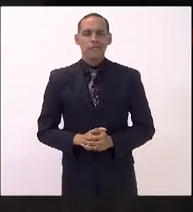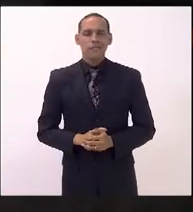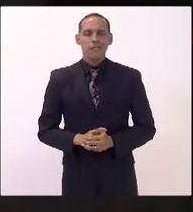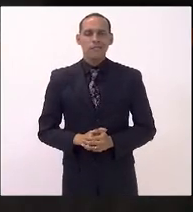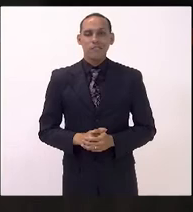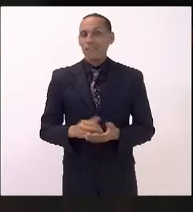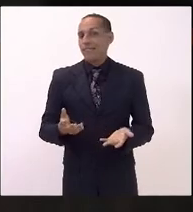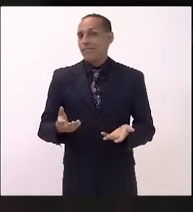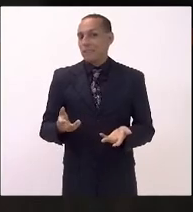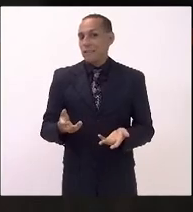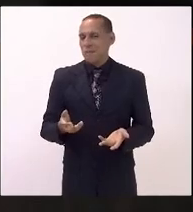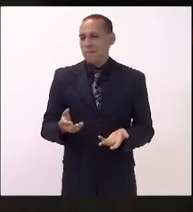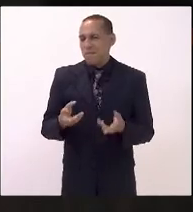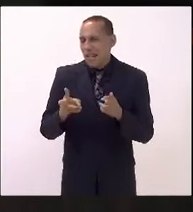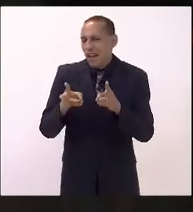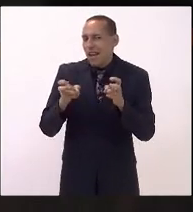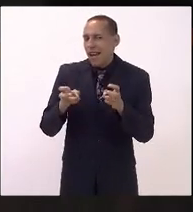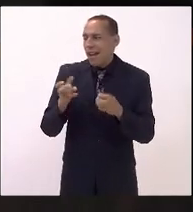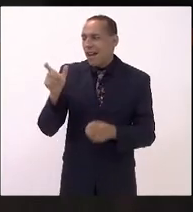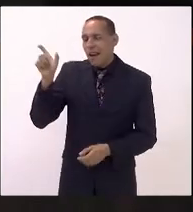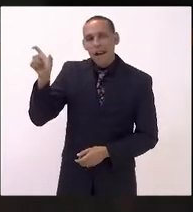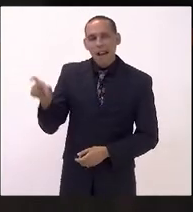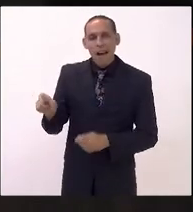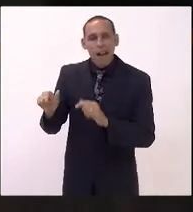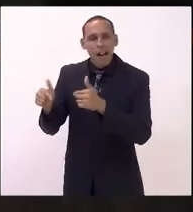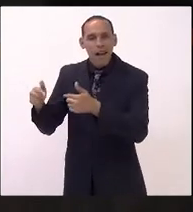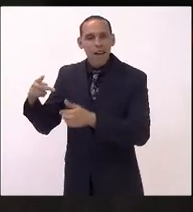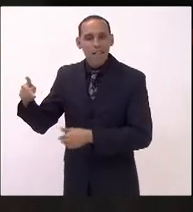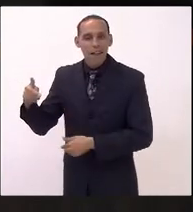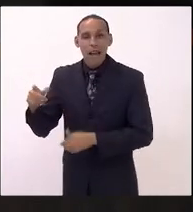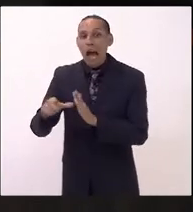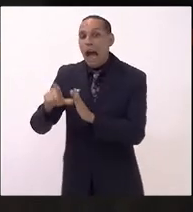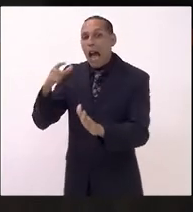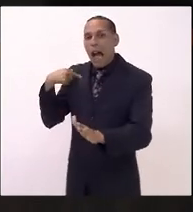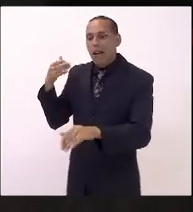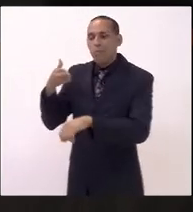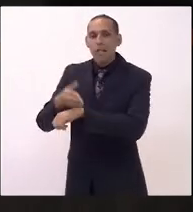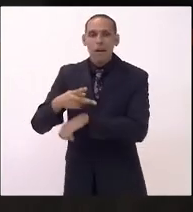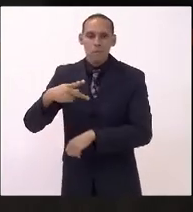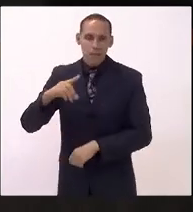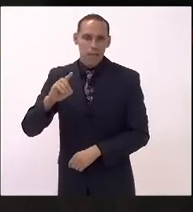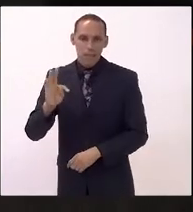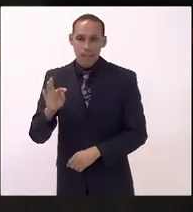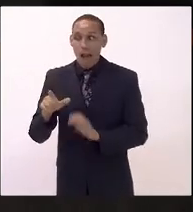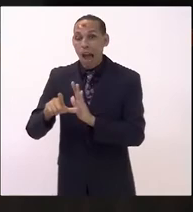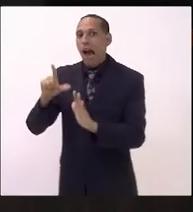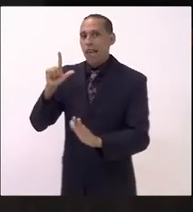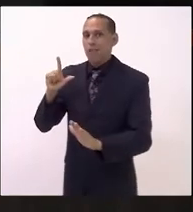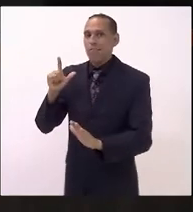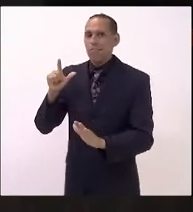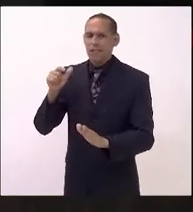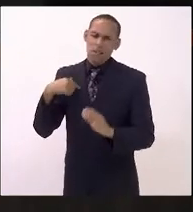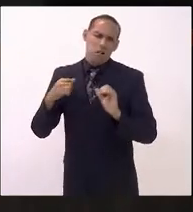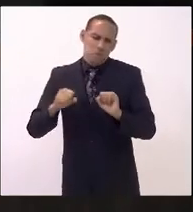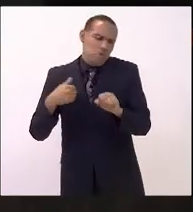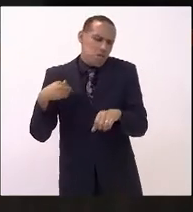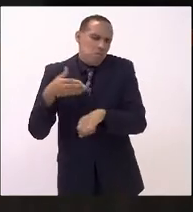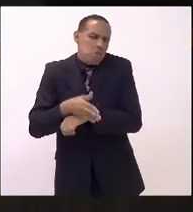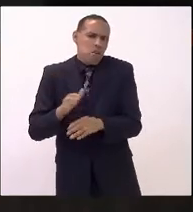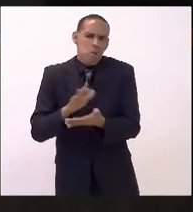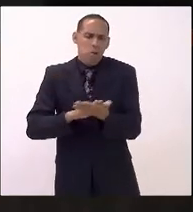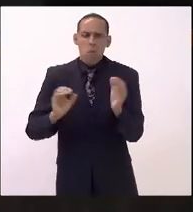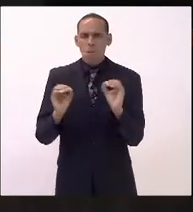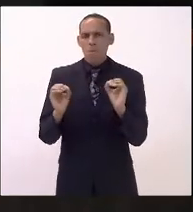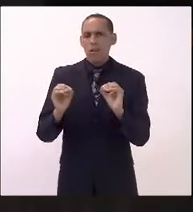E observa que a atitude da Marta foi antes de eu me filiar ao PDT. Eu podia não ter me filiado ao PDT, não foi a